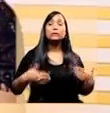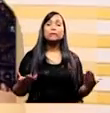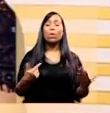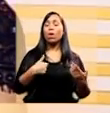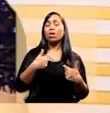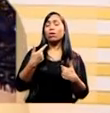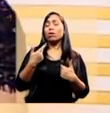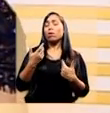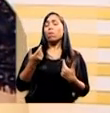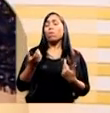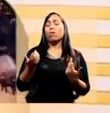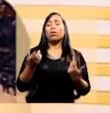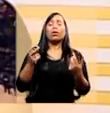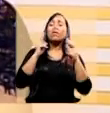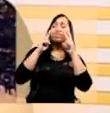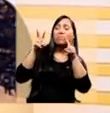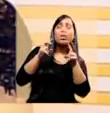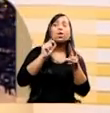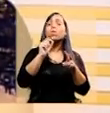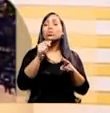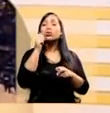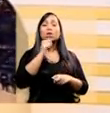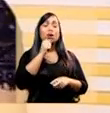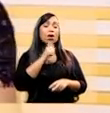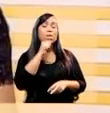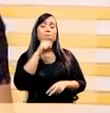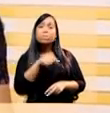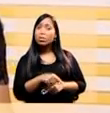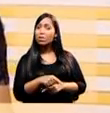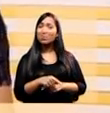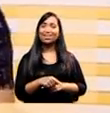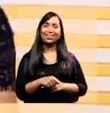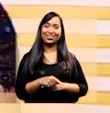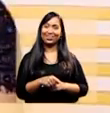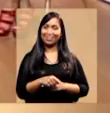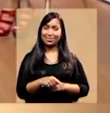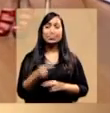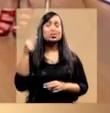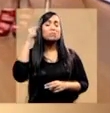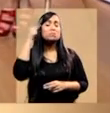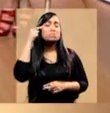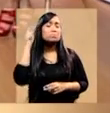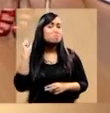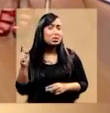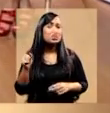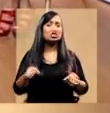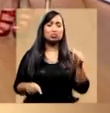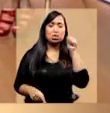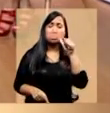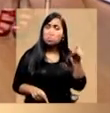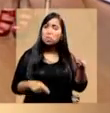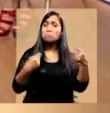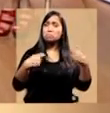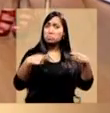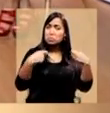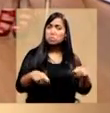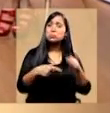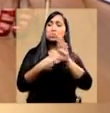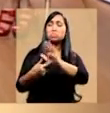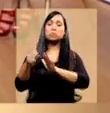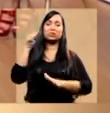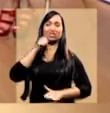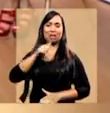isso, porque ele quer ver o reflexo da mãe. Muitas vezes eles pensam que a mulher tem que ter o reflexo Tem que